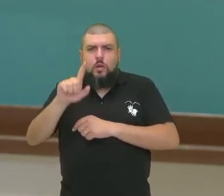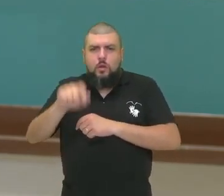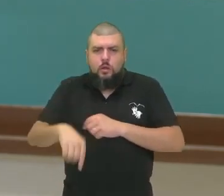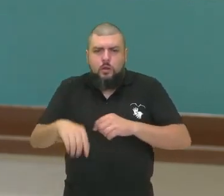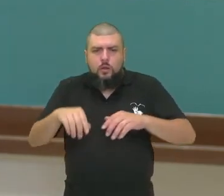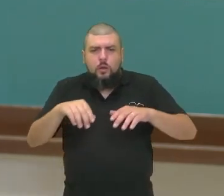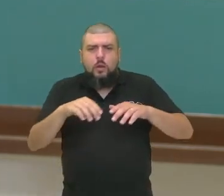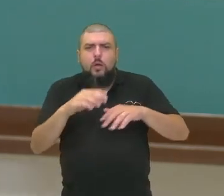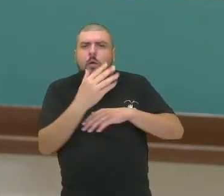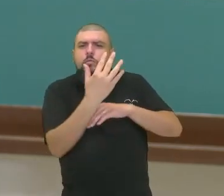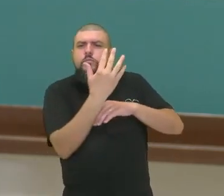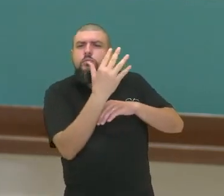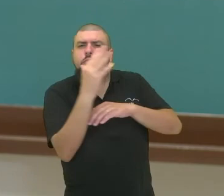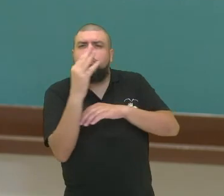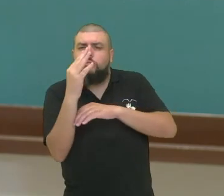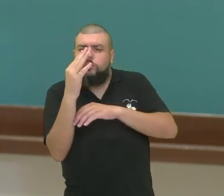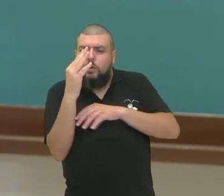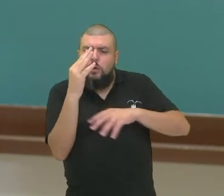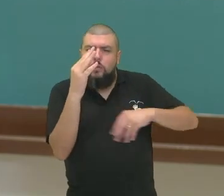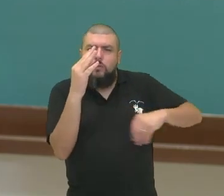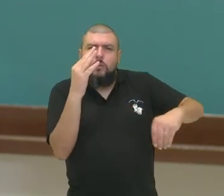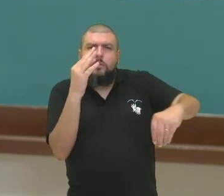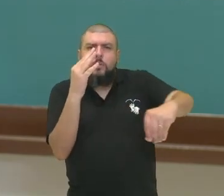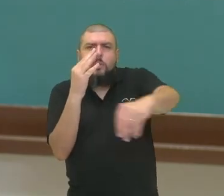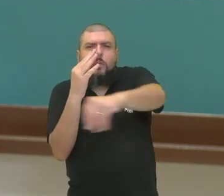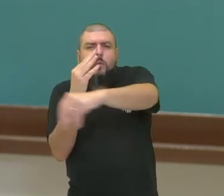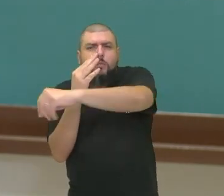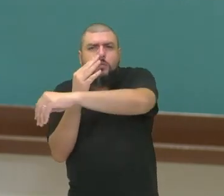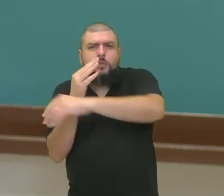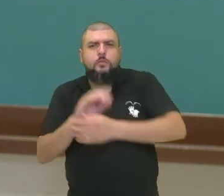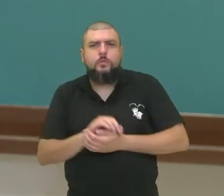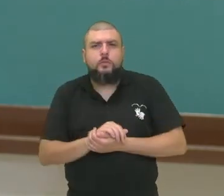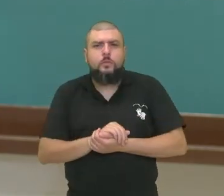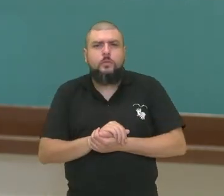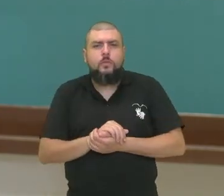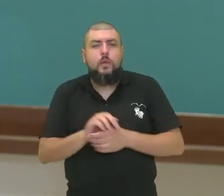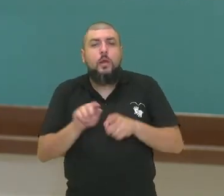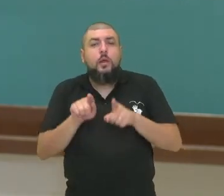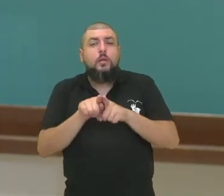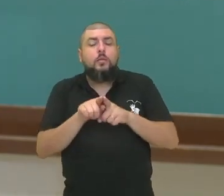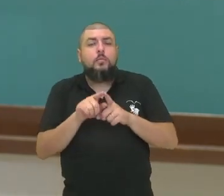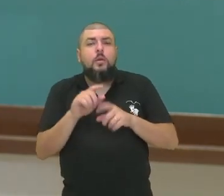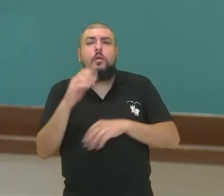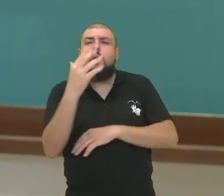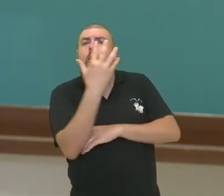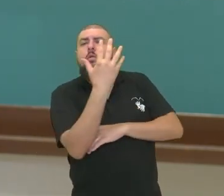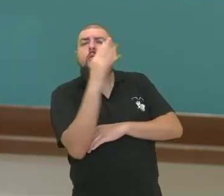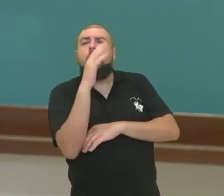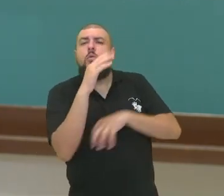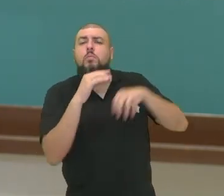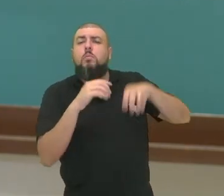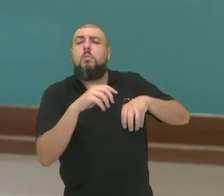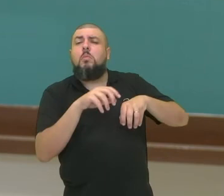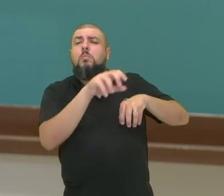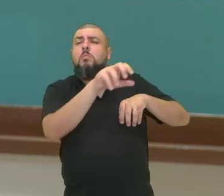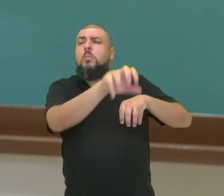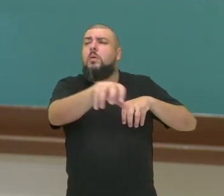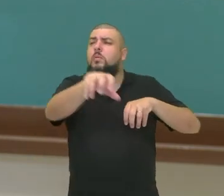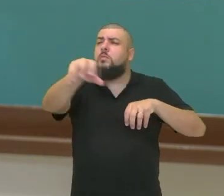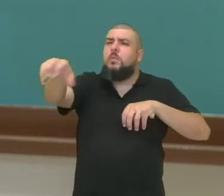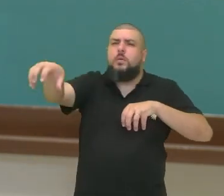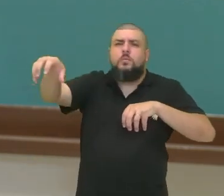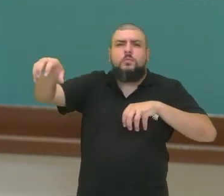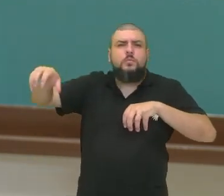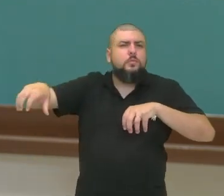né, um deserto. E também uma vegetação bem esparsa, né, vegetação que aguenta o calor, né, de dia e o frio à